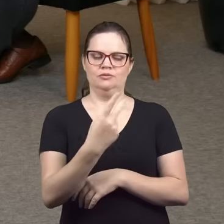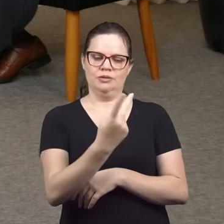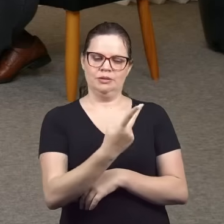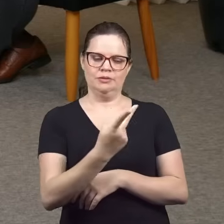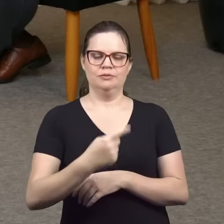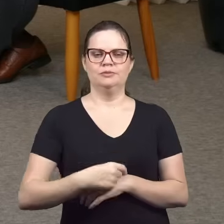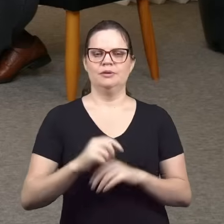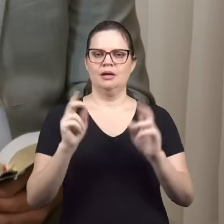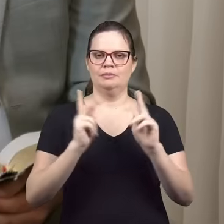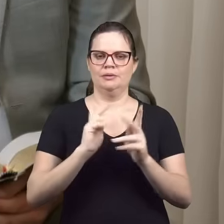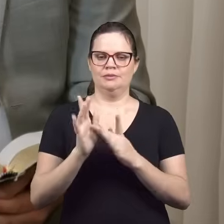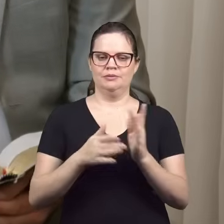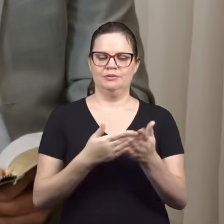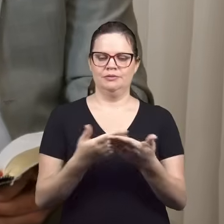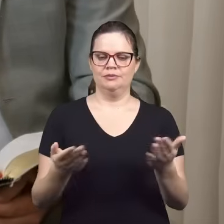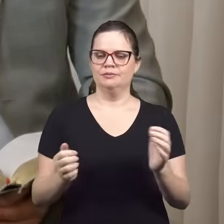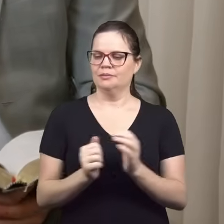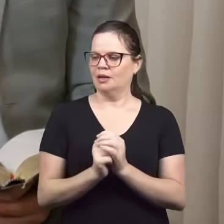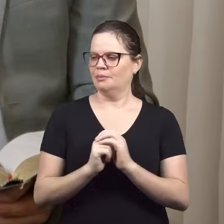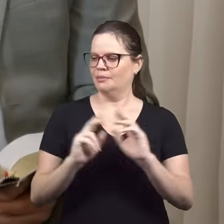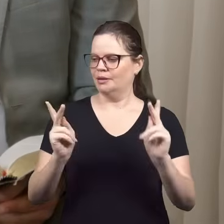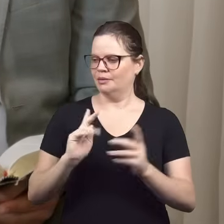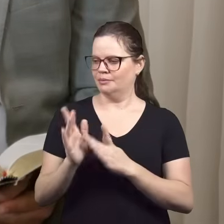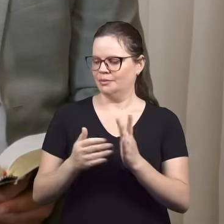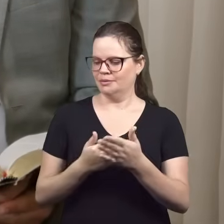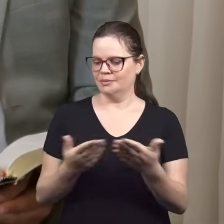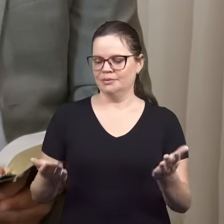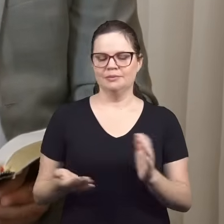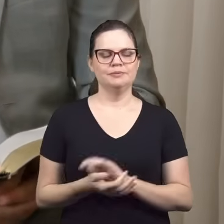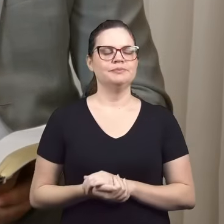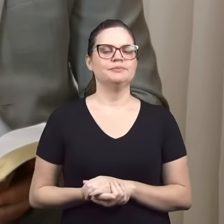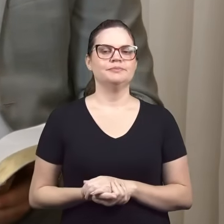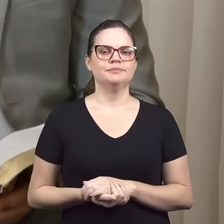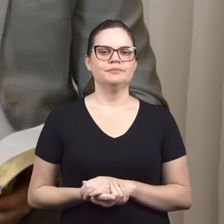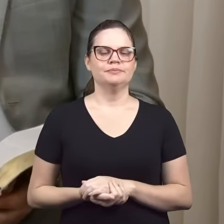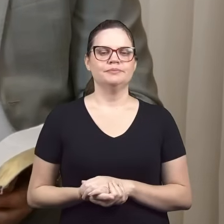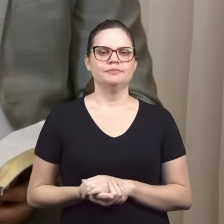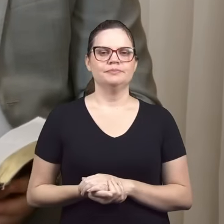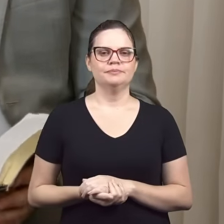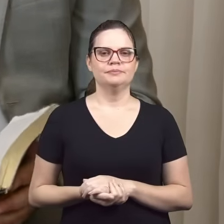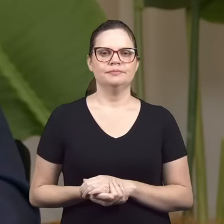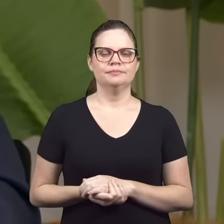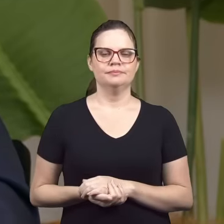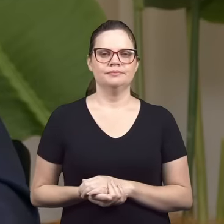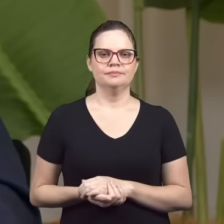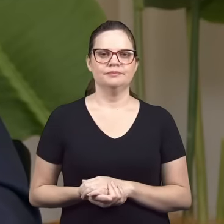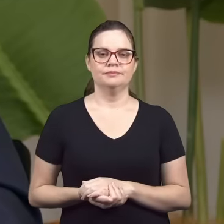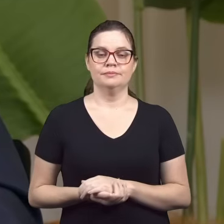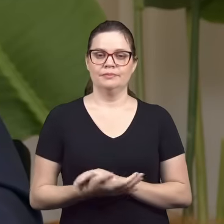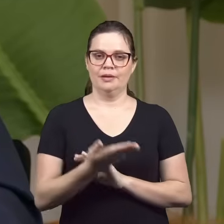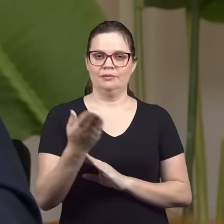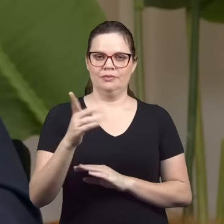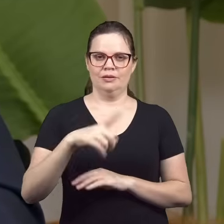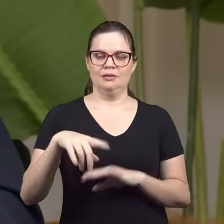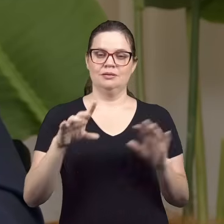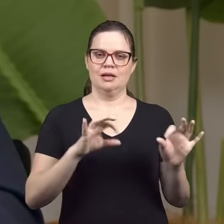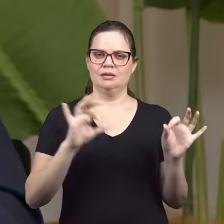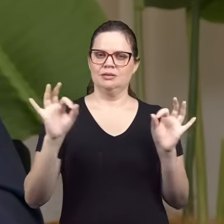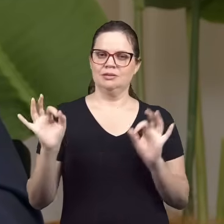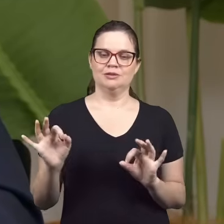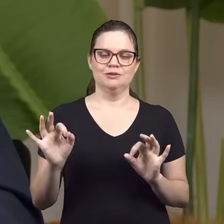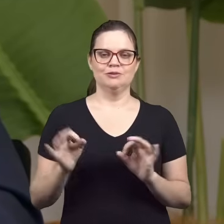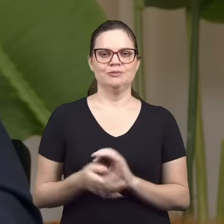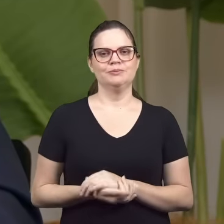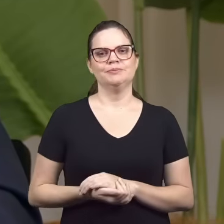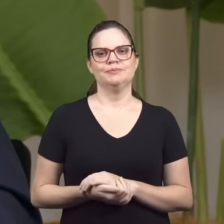experiências conosco. A paz do Senhor Jesus. Paz, Senhor, pastor. Paz, Senhor. Paz, Senhor. E para você que nos